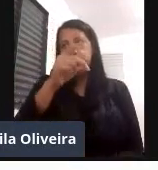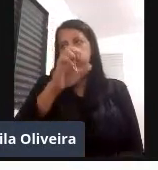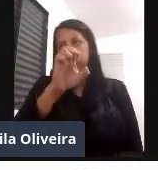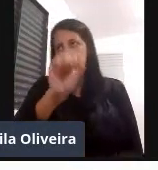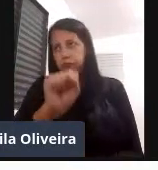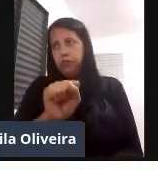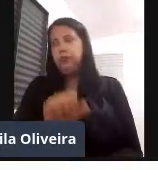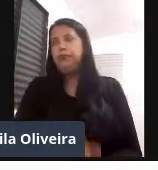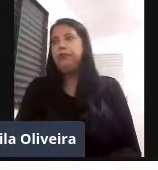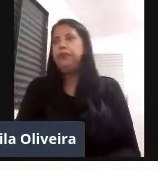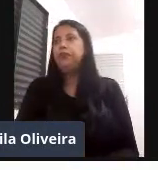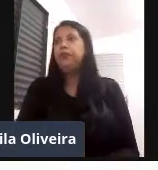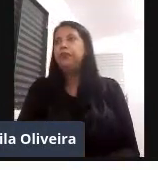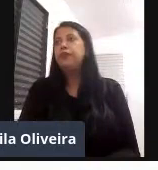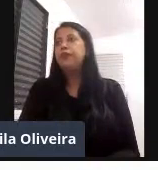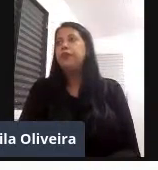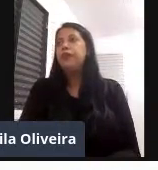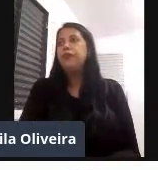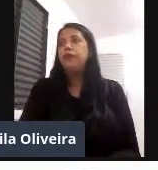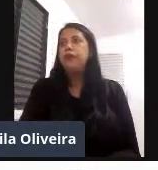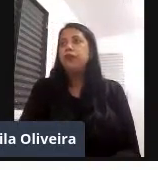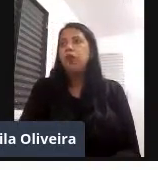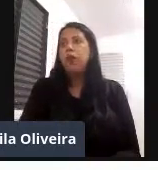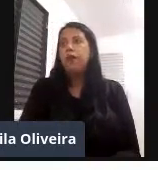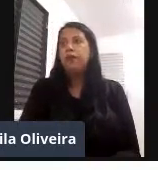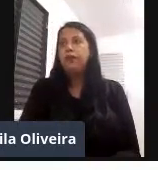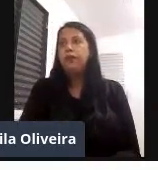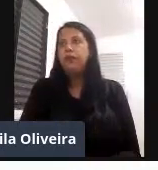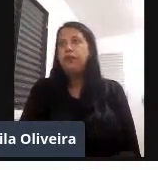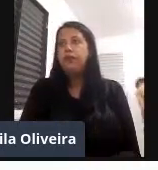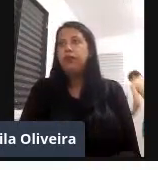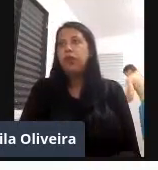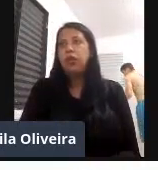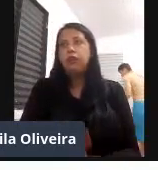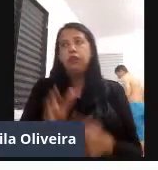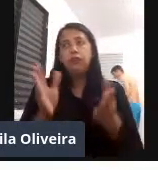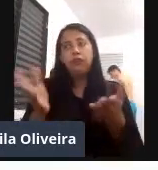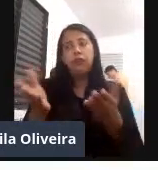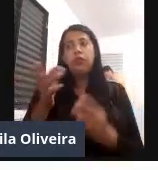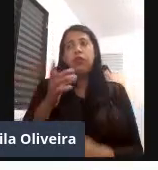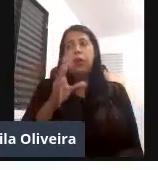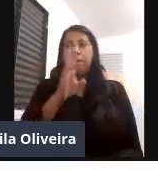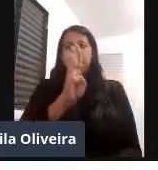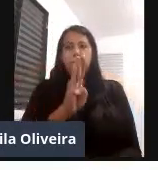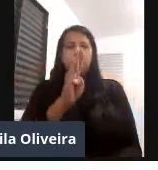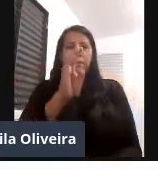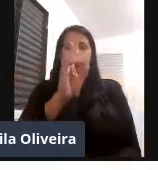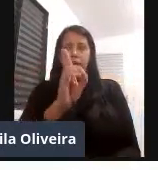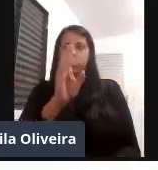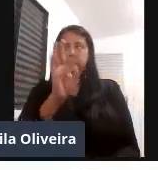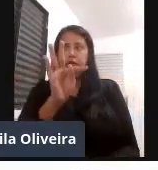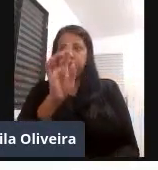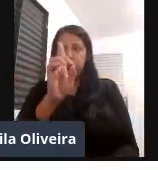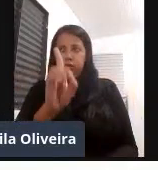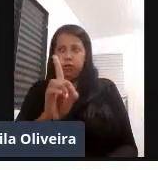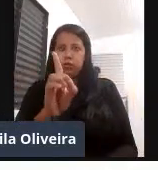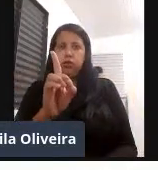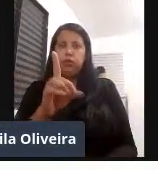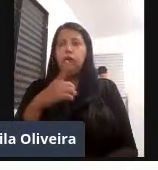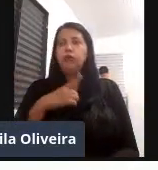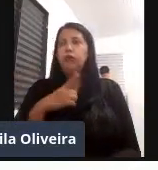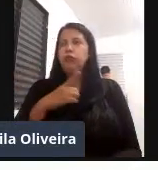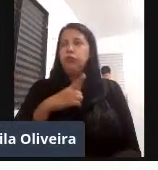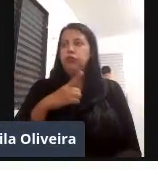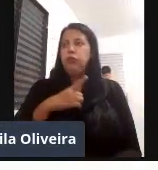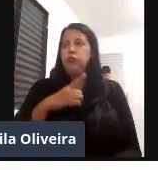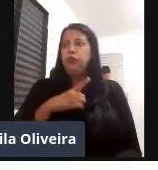E essa daqui é a BDTD, é a Biblioteca Digital de Teses e Dissertações. Todas as teses